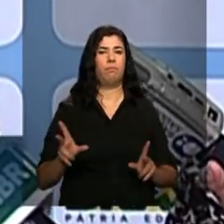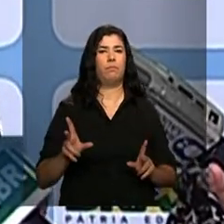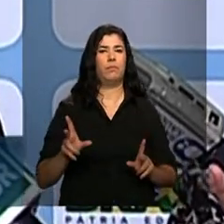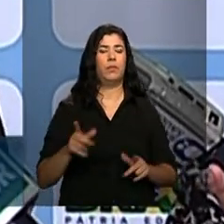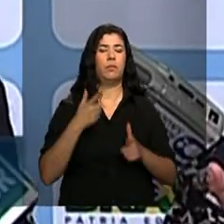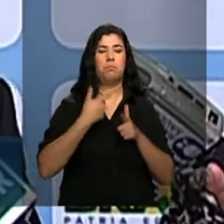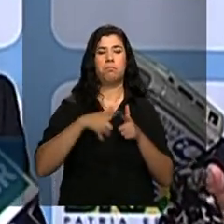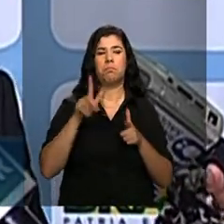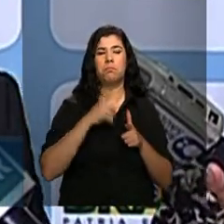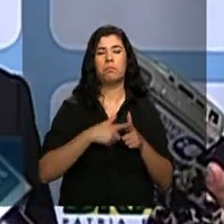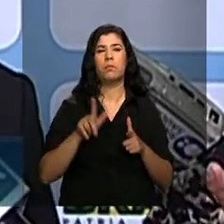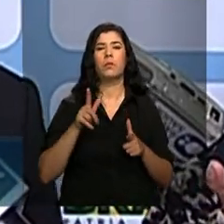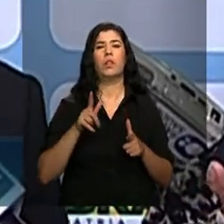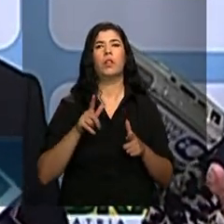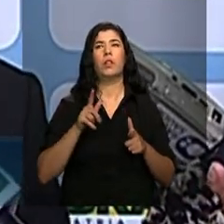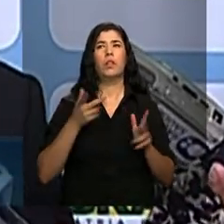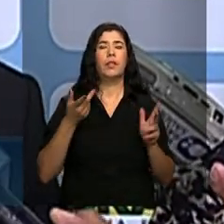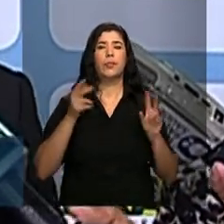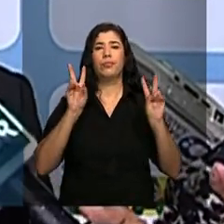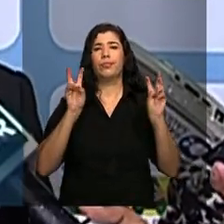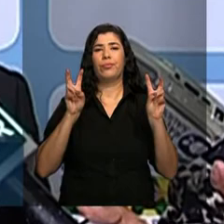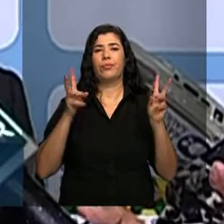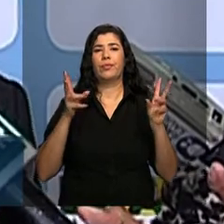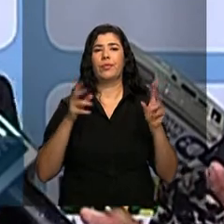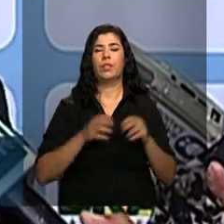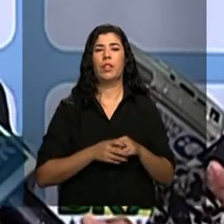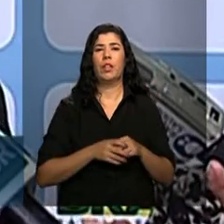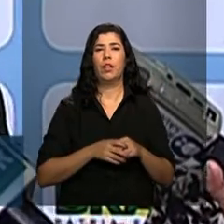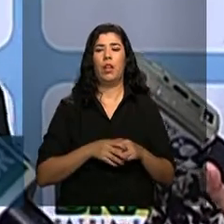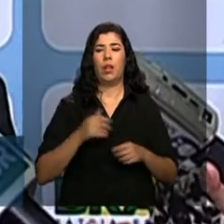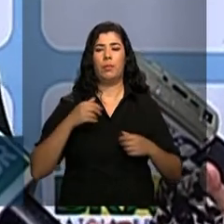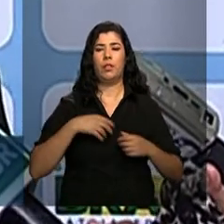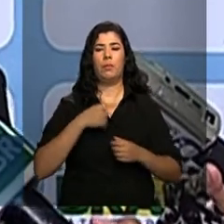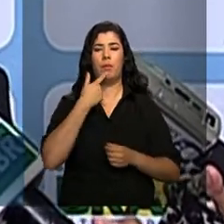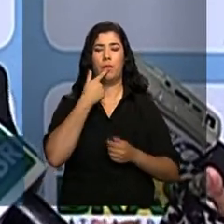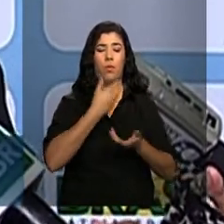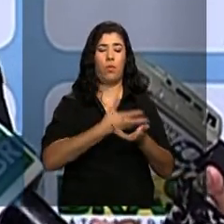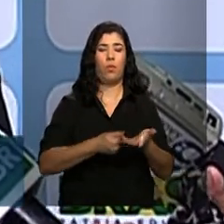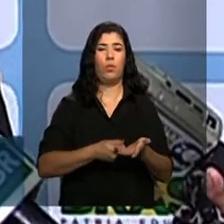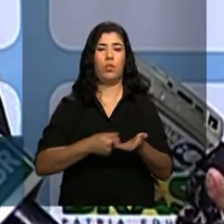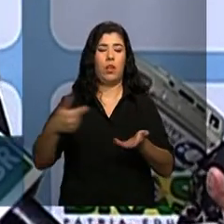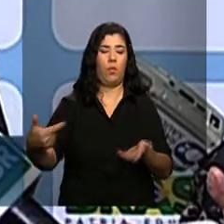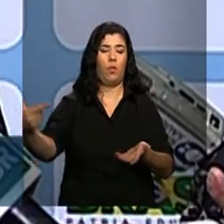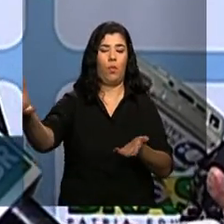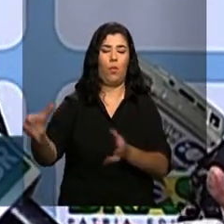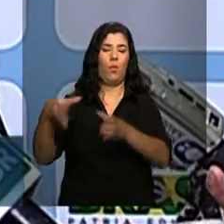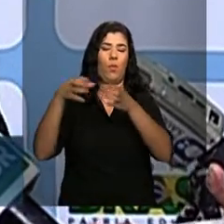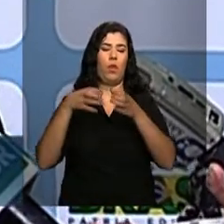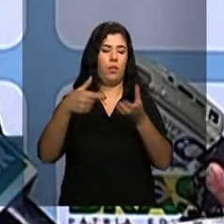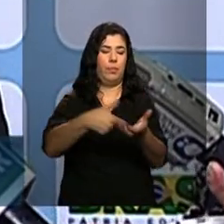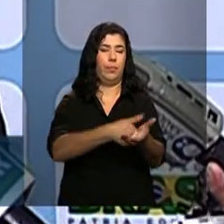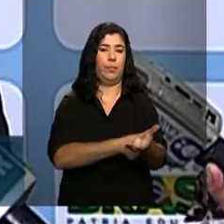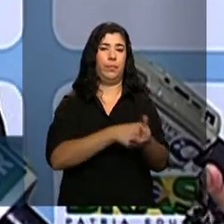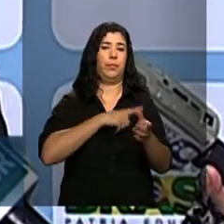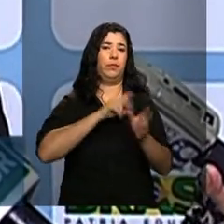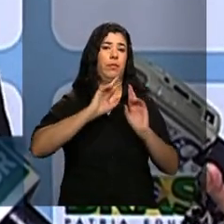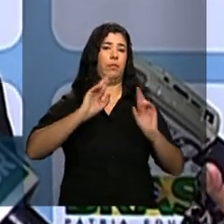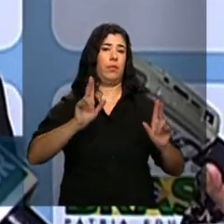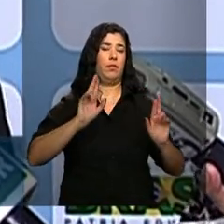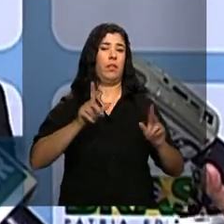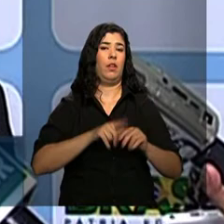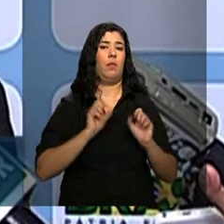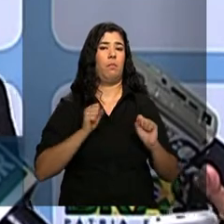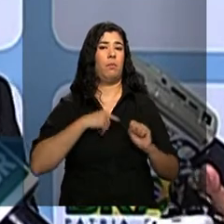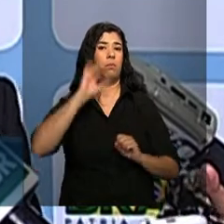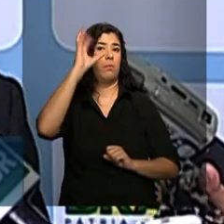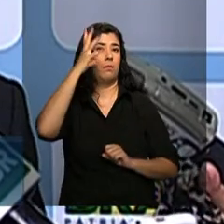um problema, vamos dizer assim, entre aspas, de reação orgânica, ou é uma questão que tem a ver com a qualidade do produto. Isso é decisivo, entendeu?